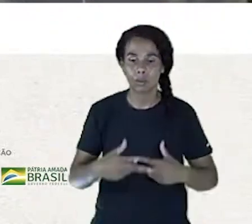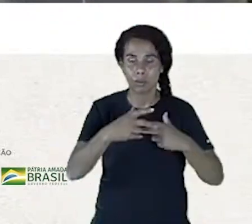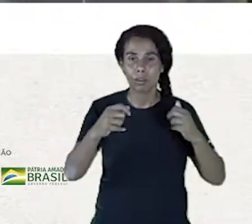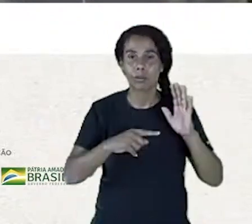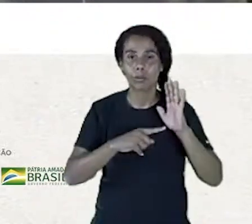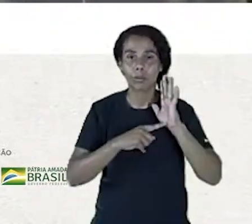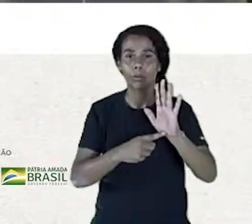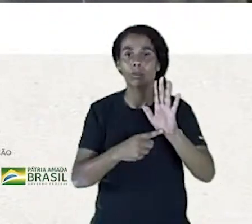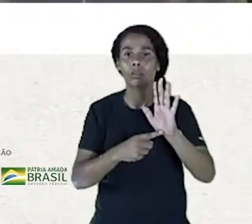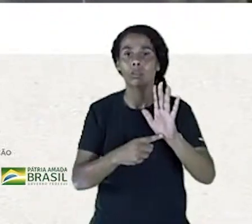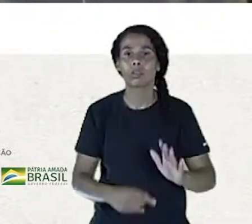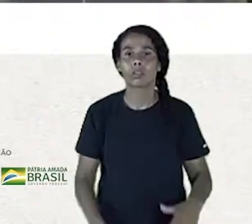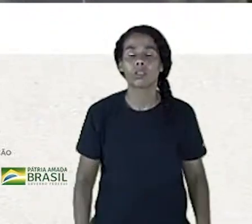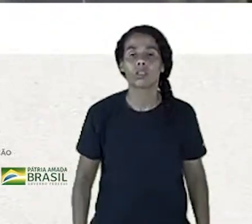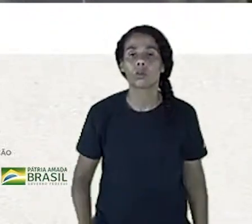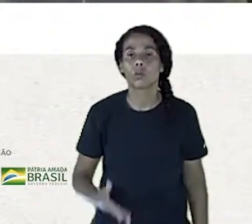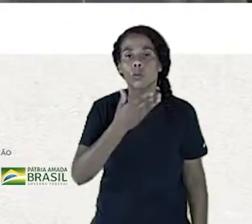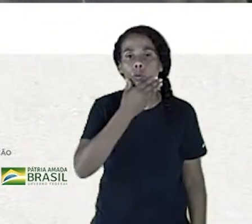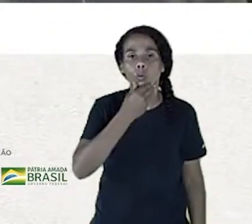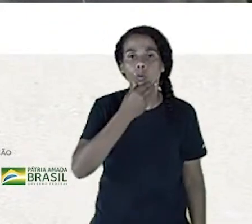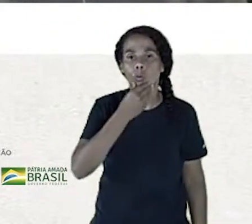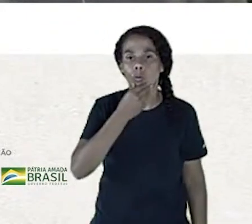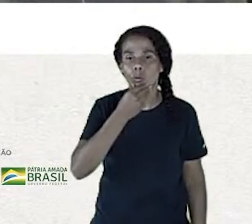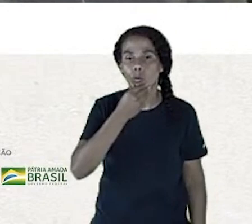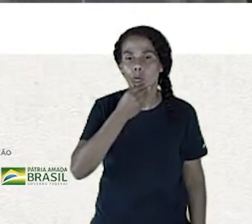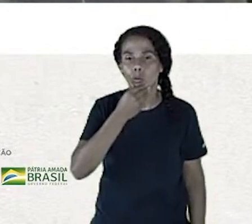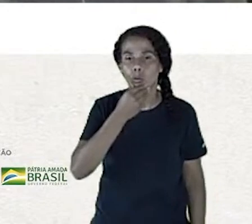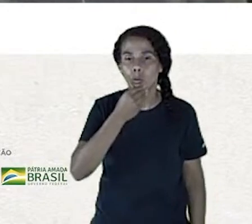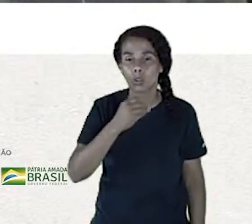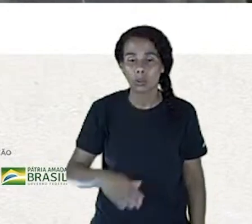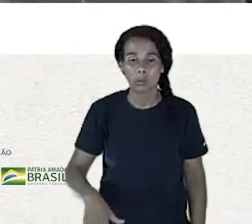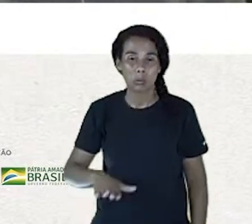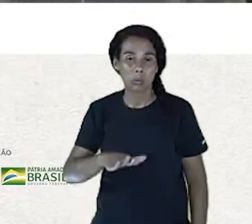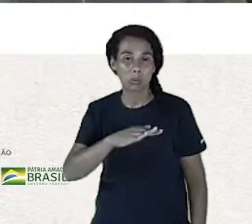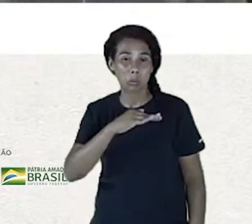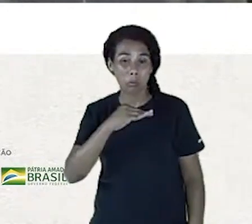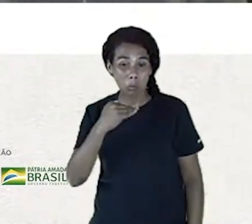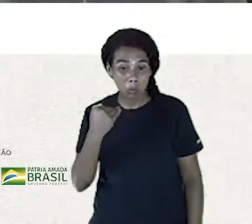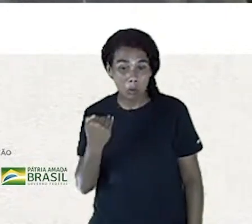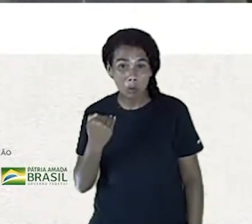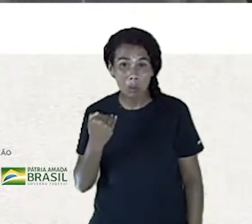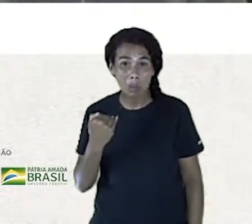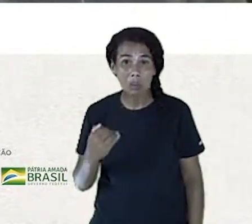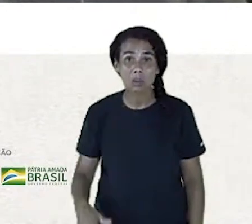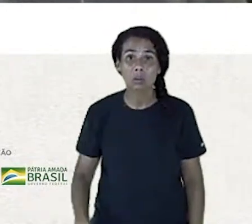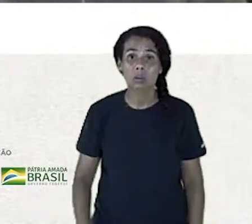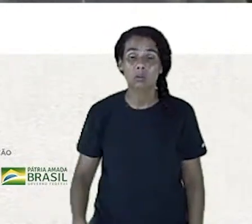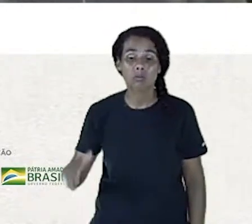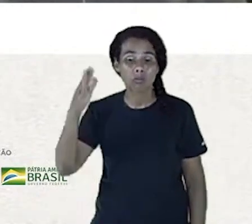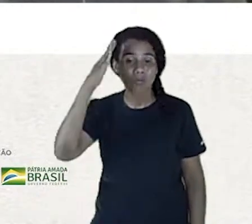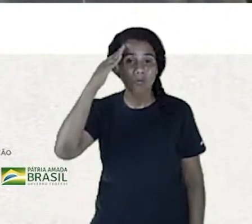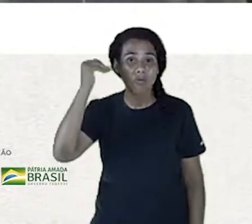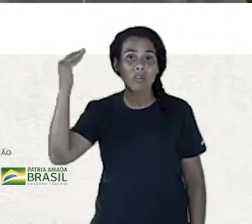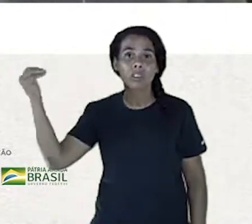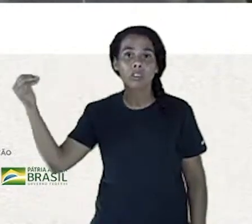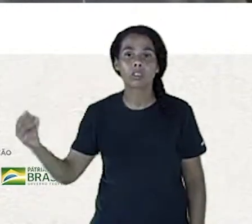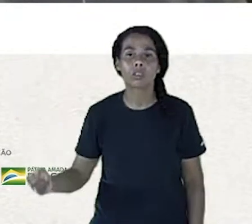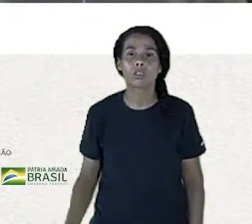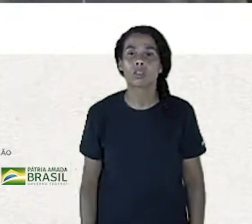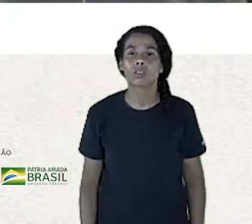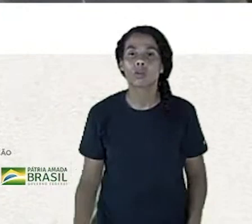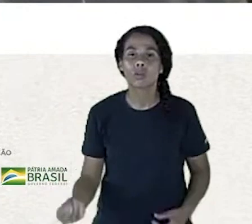não foi fácil também nisso, ele provoca este retorno. E aí eu pergunto ao Bené,